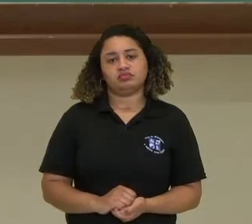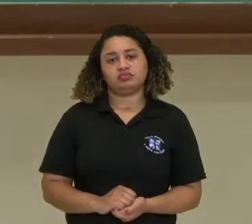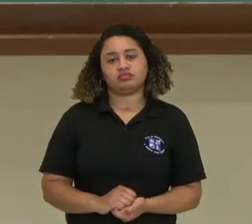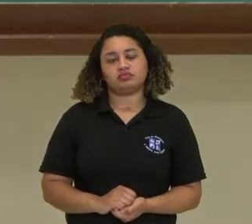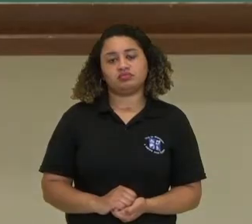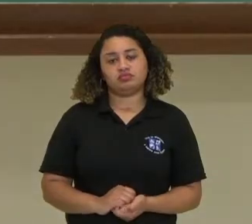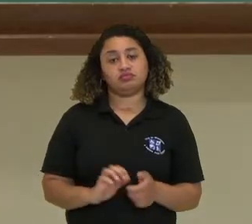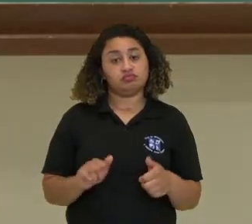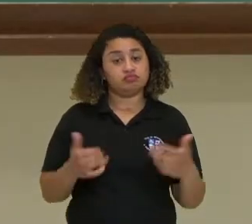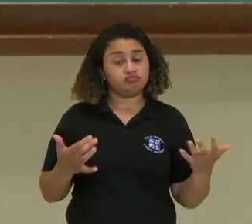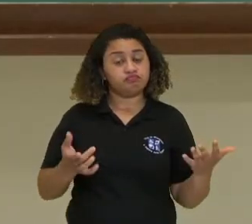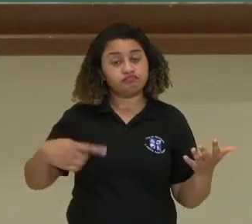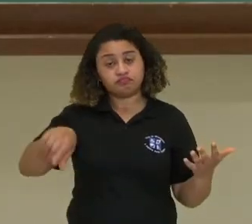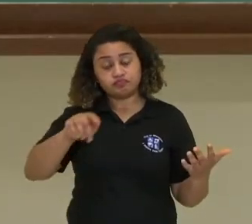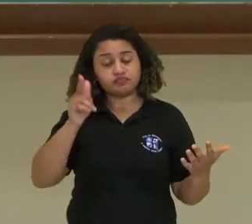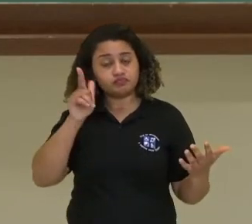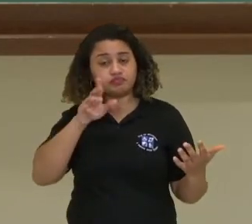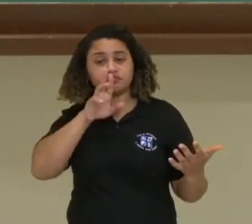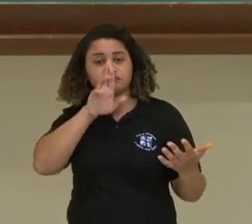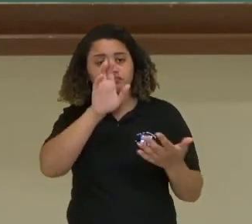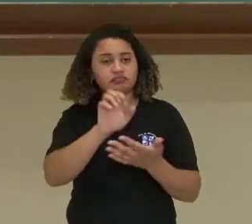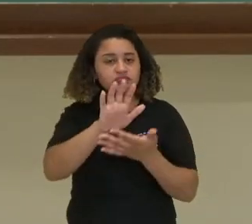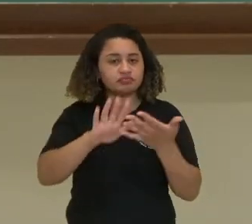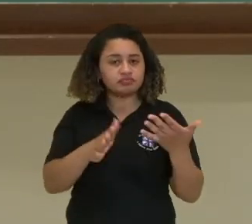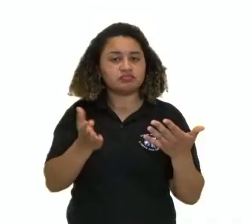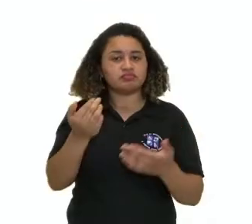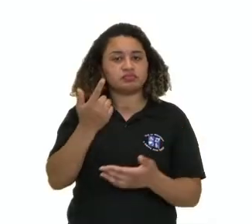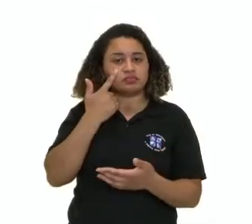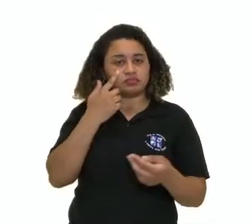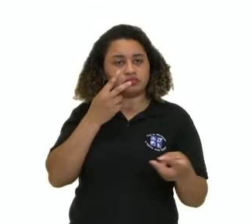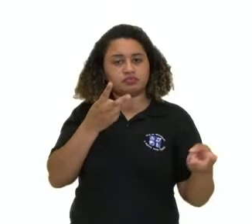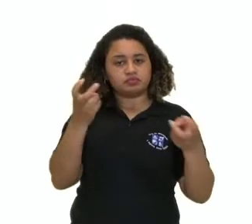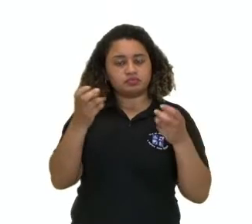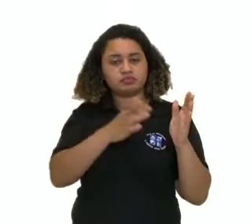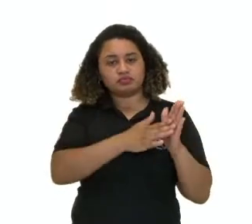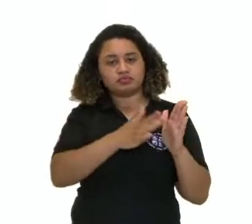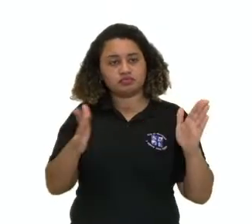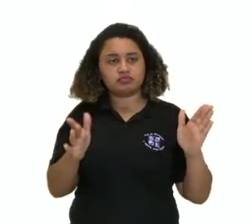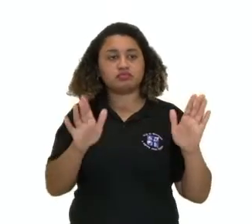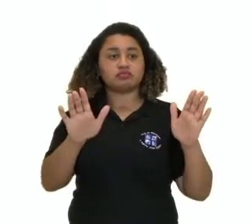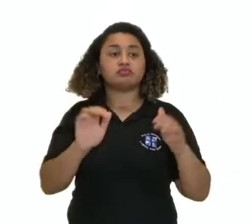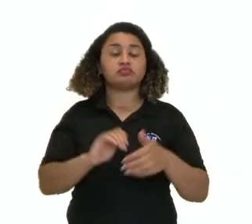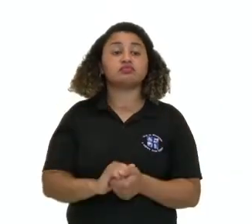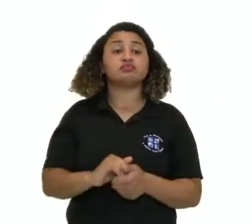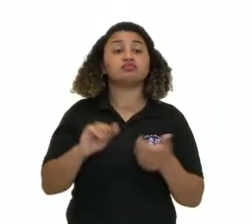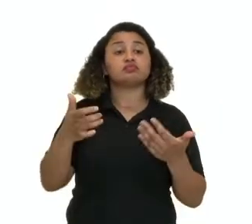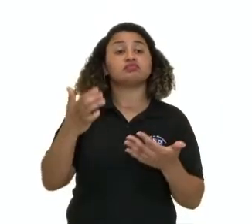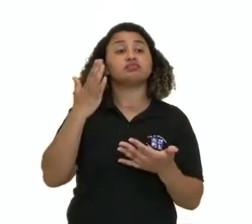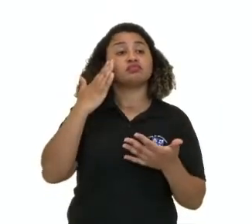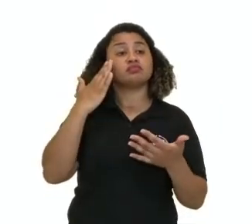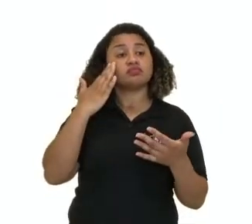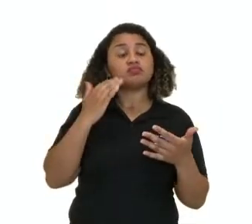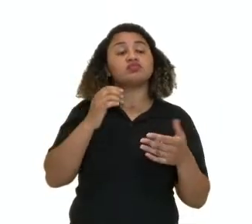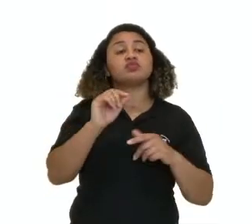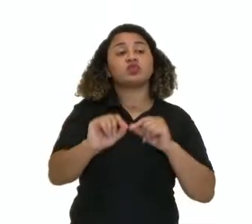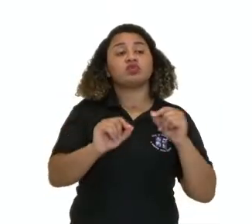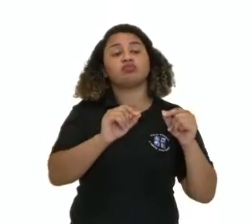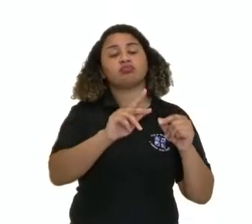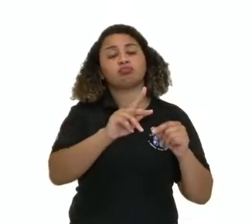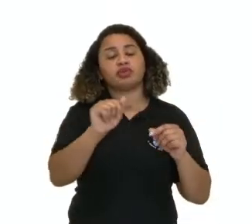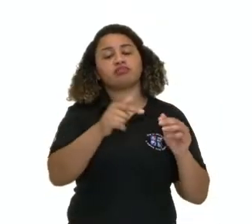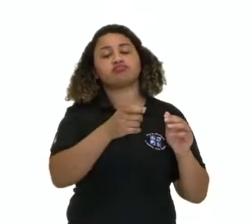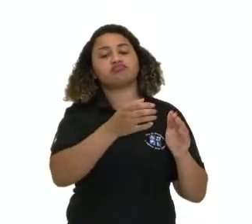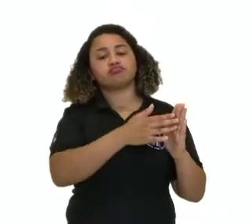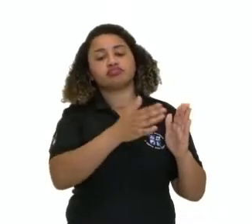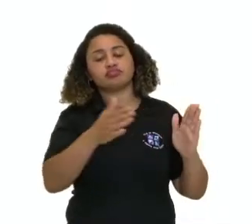E aí, pessoal, resolveram? Vamos acompanhar aqui, ó. Então, nós conhecemos, né, a projeção da